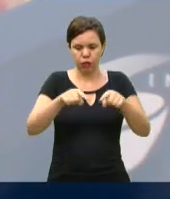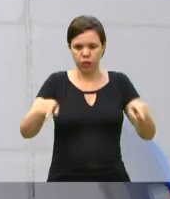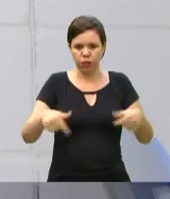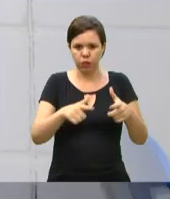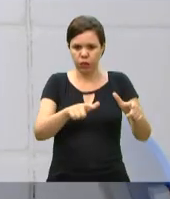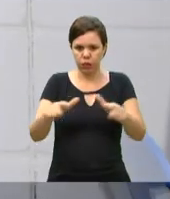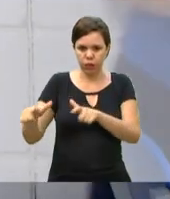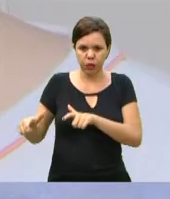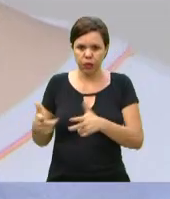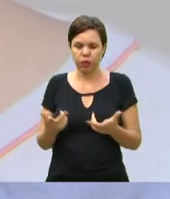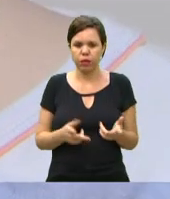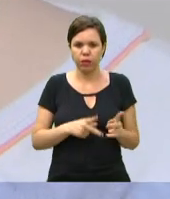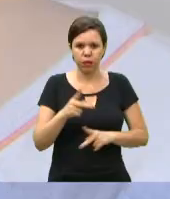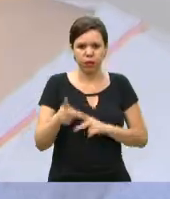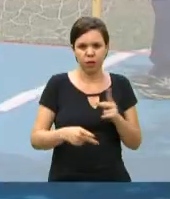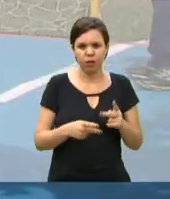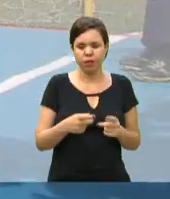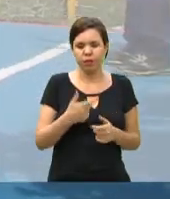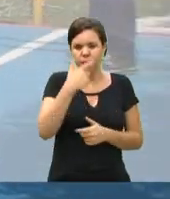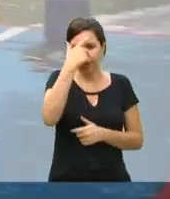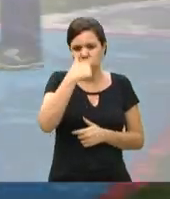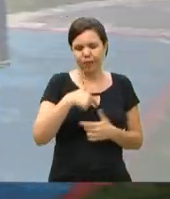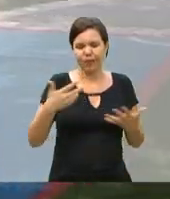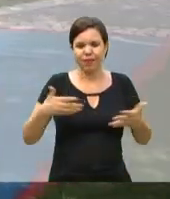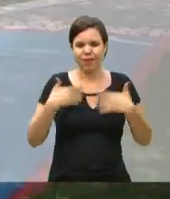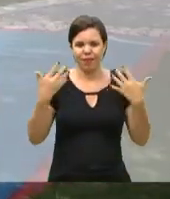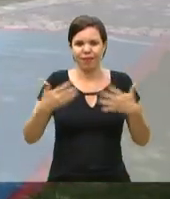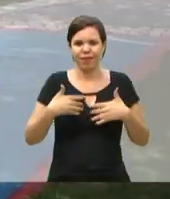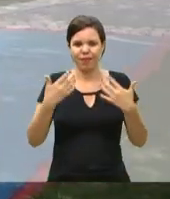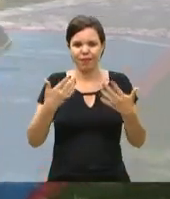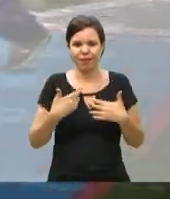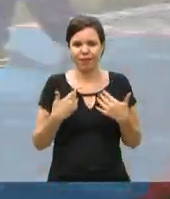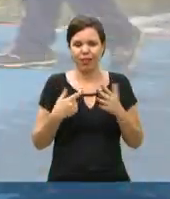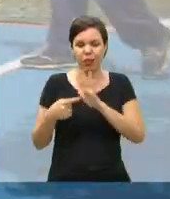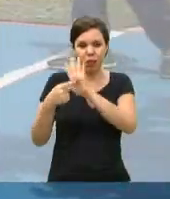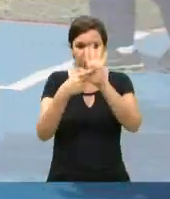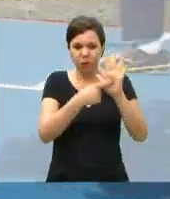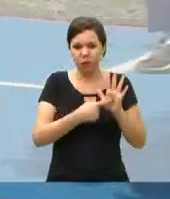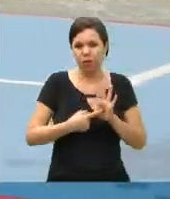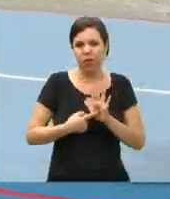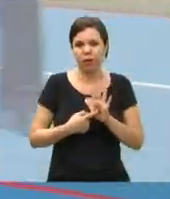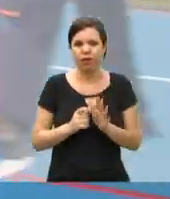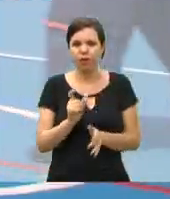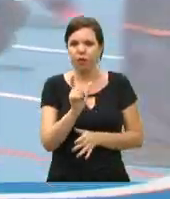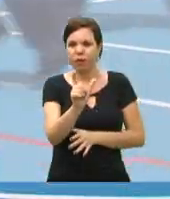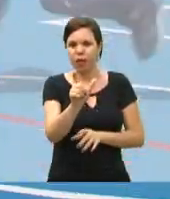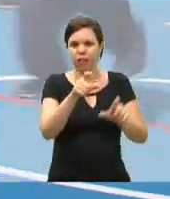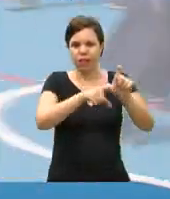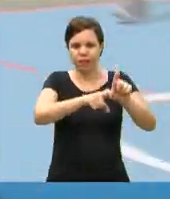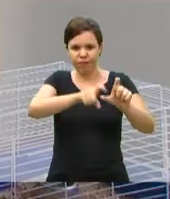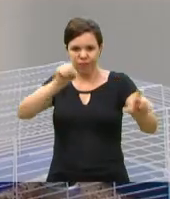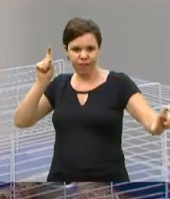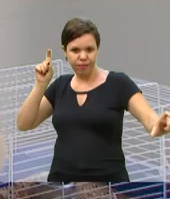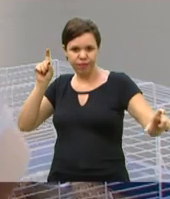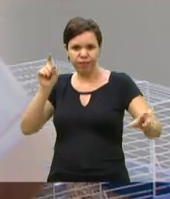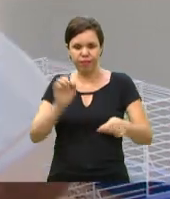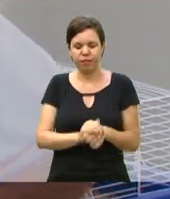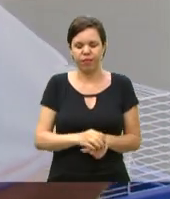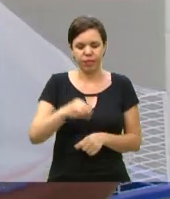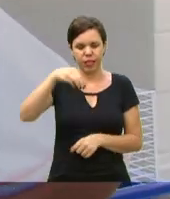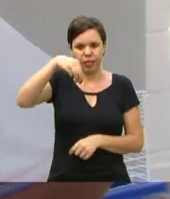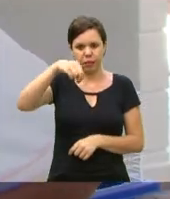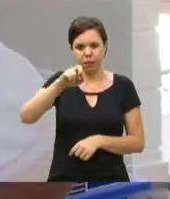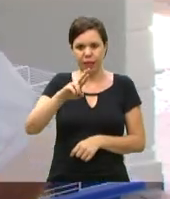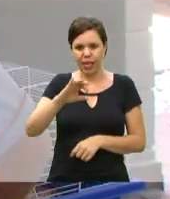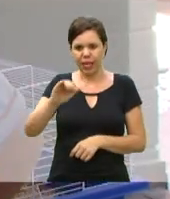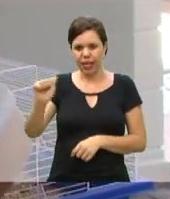nos rostos de quem vem aqui. A alegria é a tradução da palavra independência. Para Mariana,